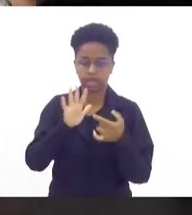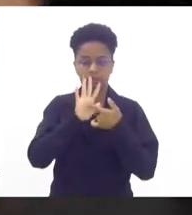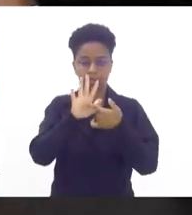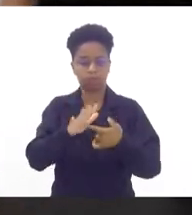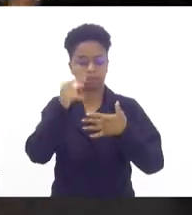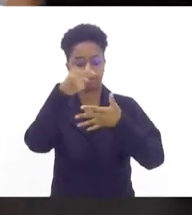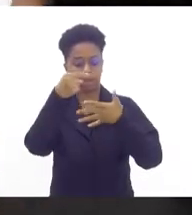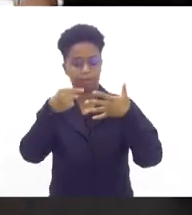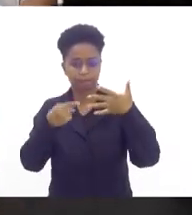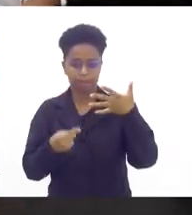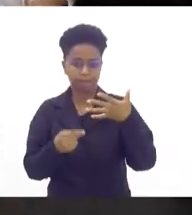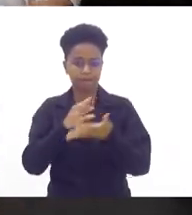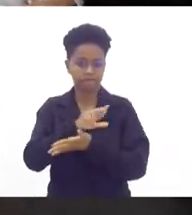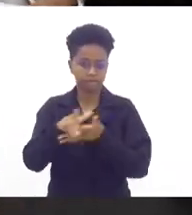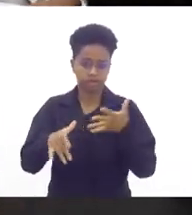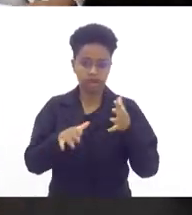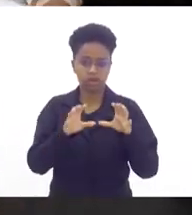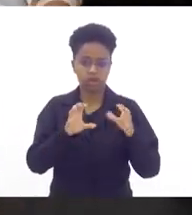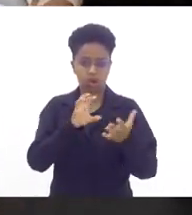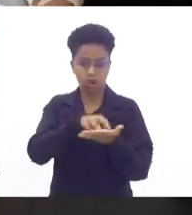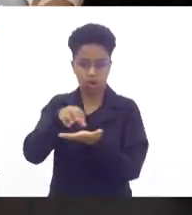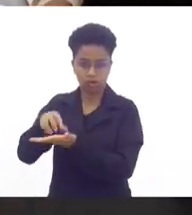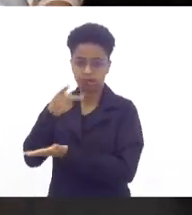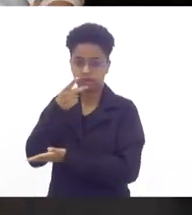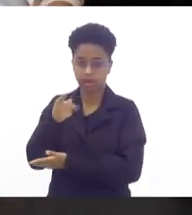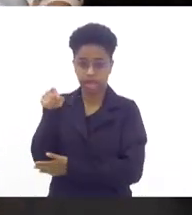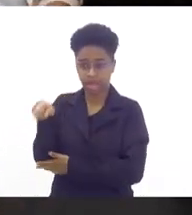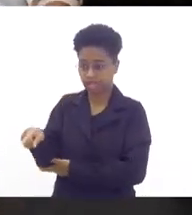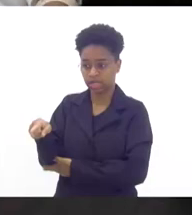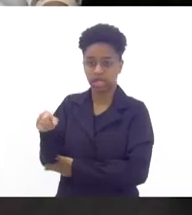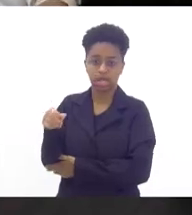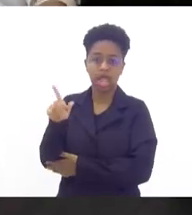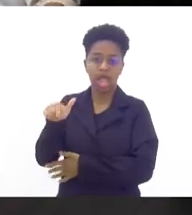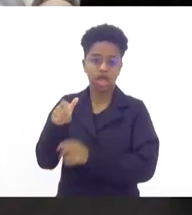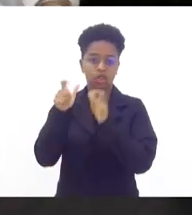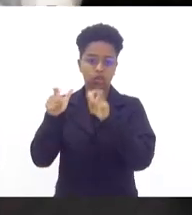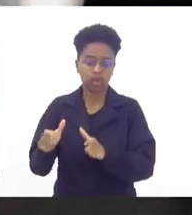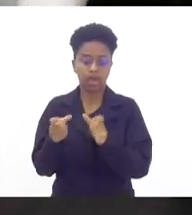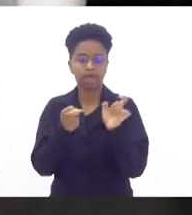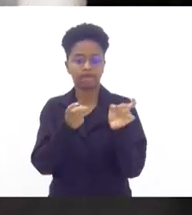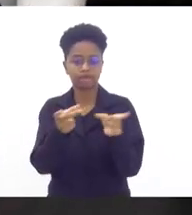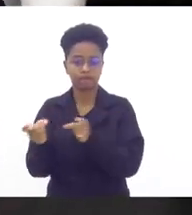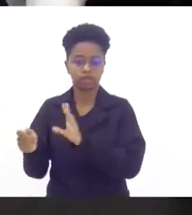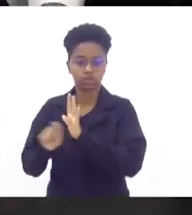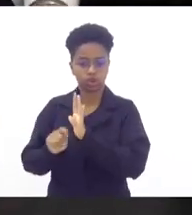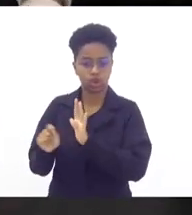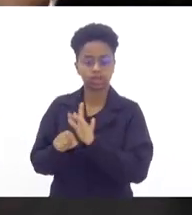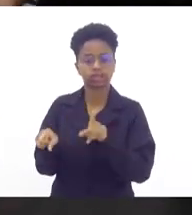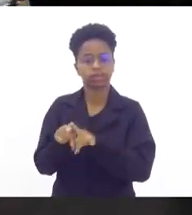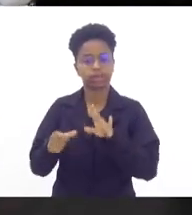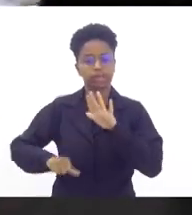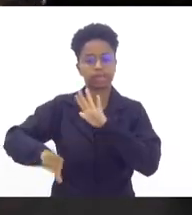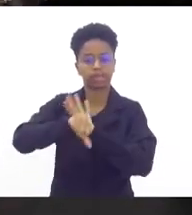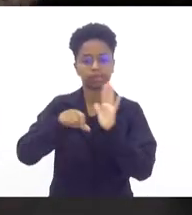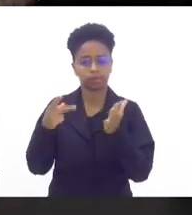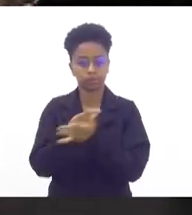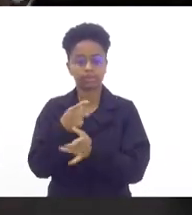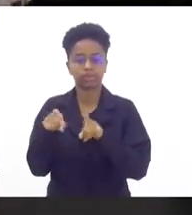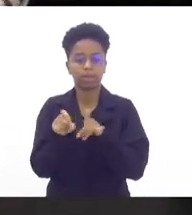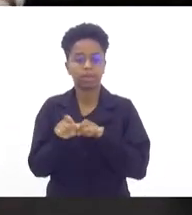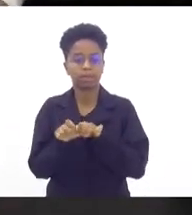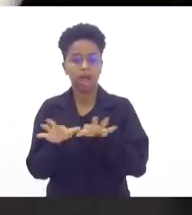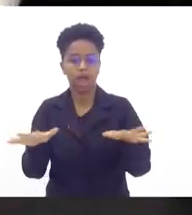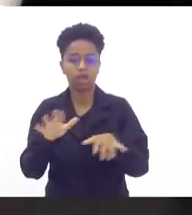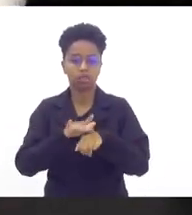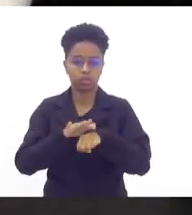Ordem pública da PM dizendo que aquilo ali é o interposto de droga de cometimento de crime um lugar de proliferação de doença e